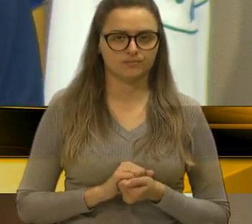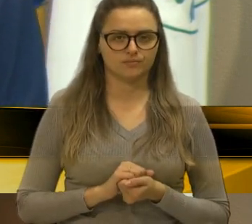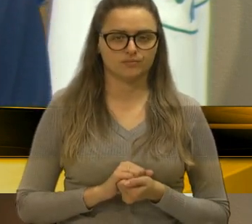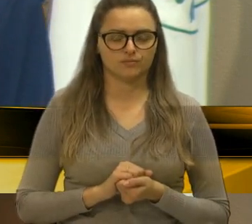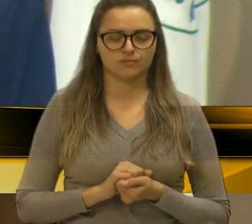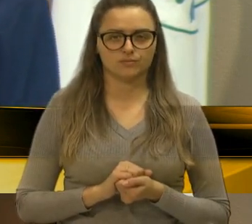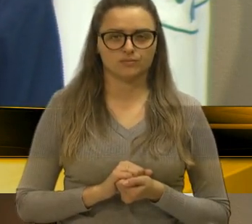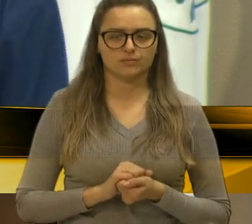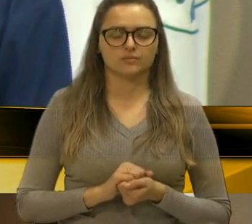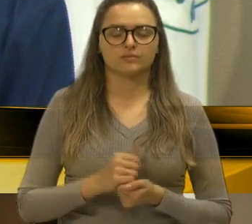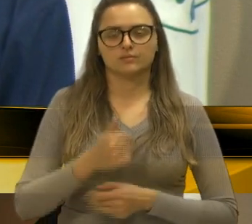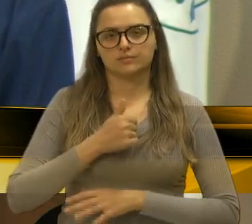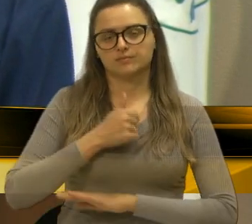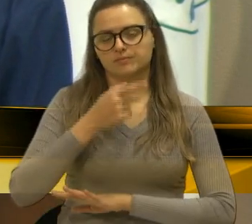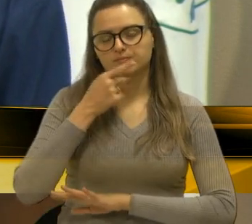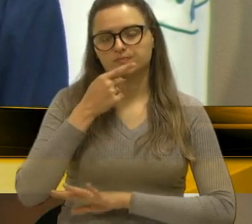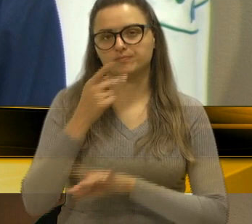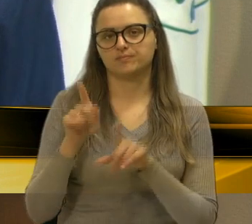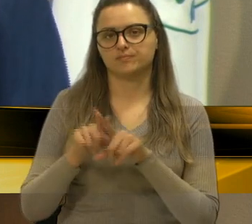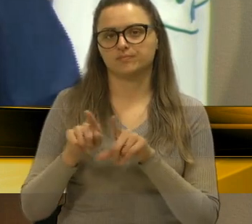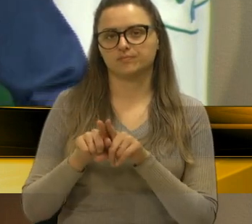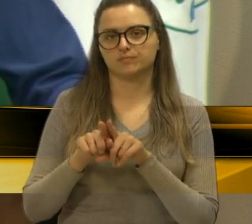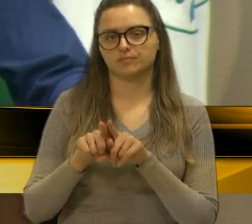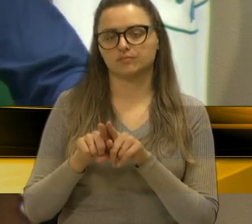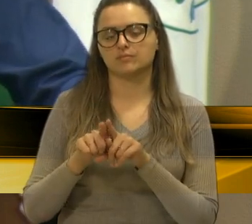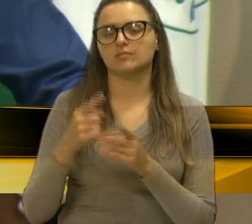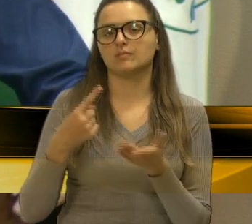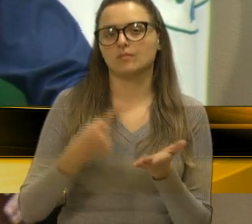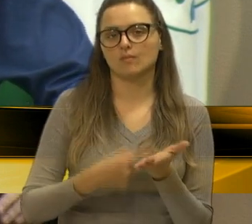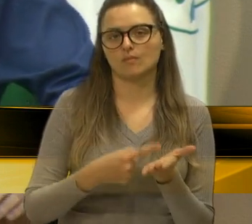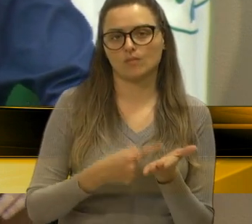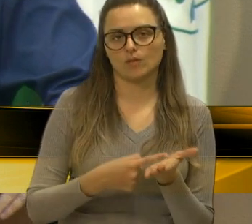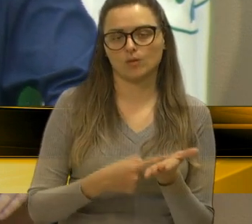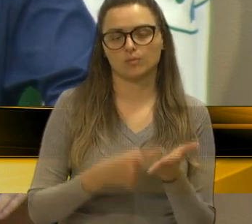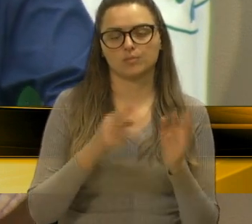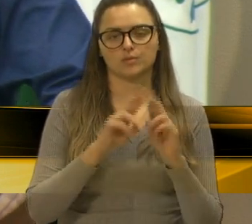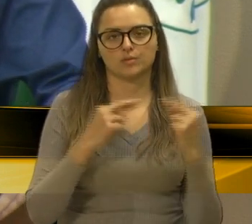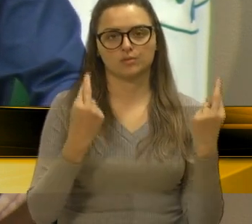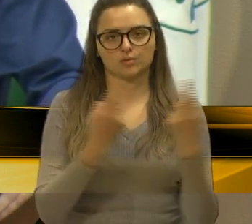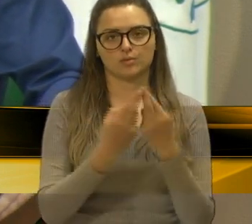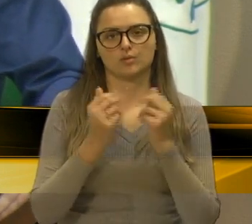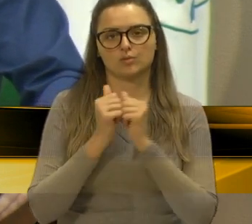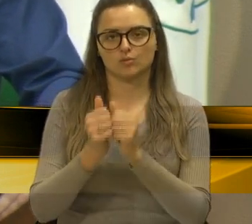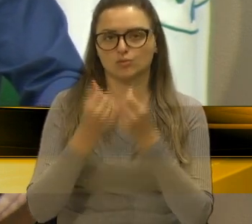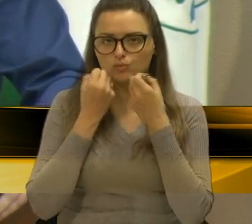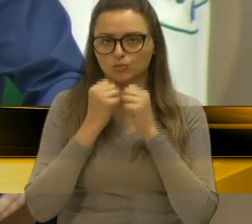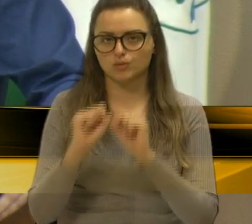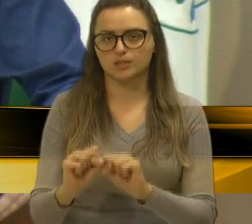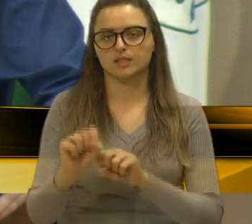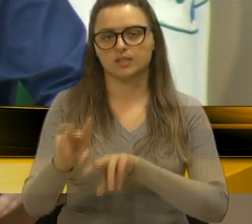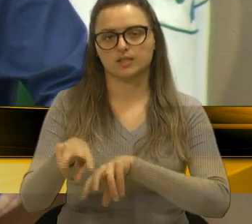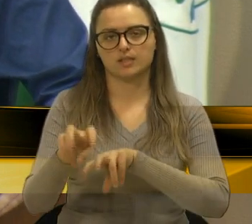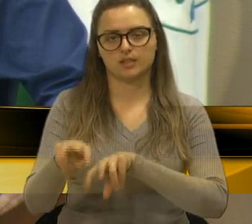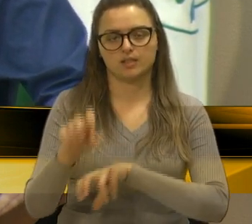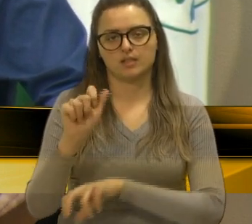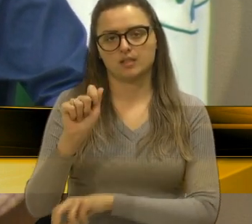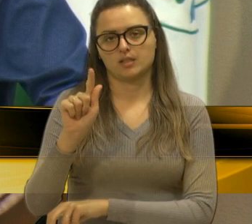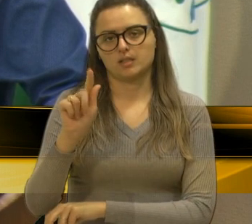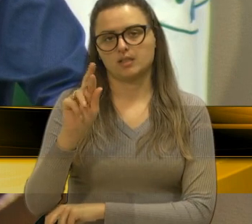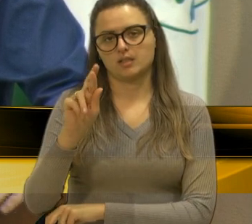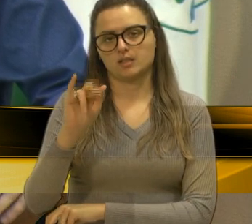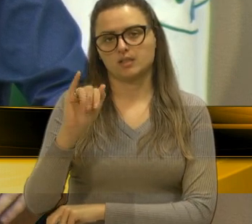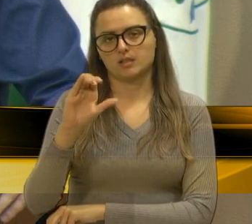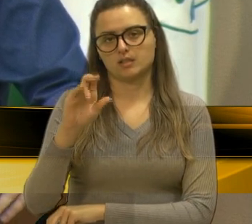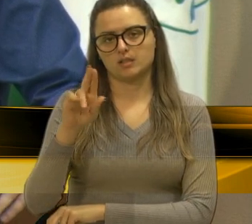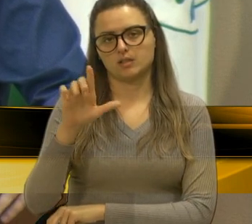Estamos dizendo, para finalizar aqui, que estamos agendando uma reunião junto à Secretaria Estadual da Agricultura, junto